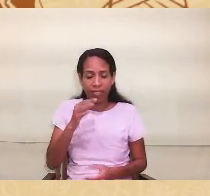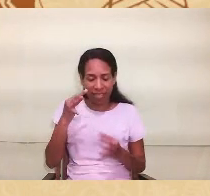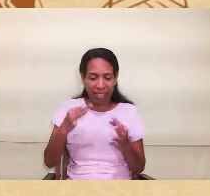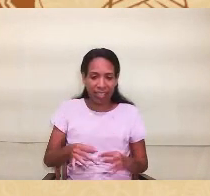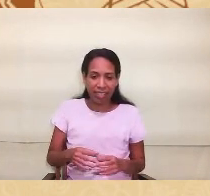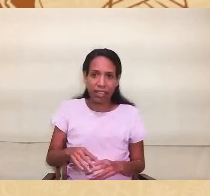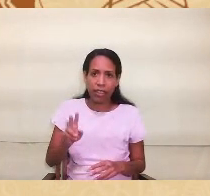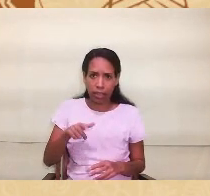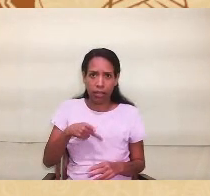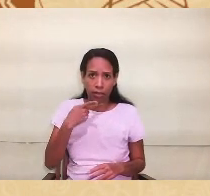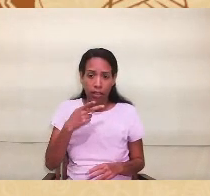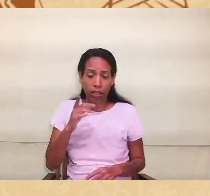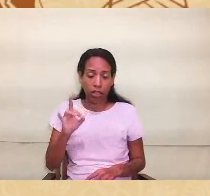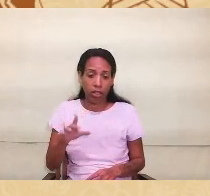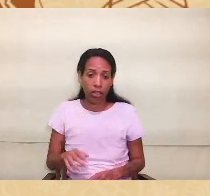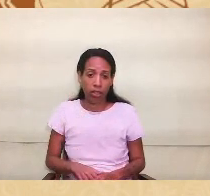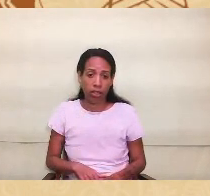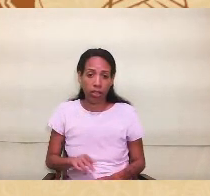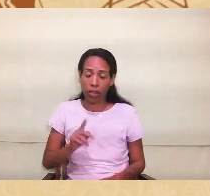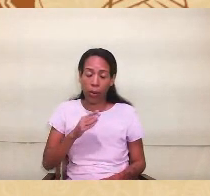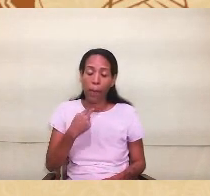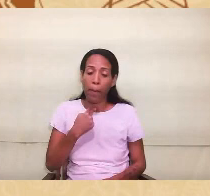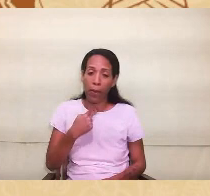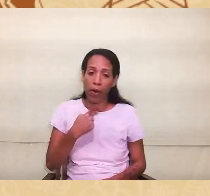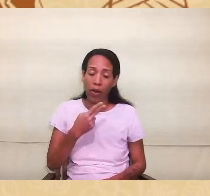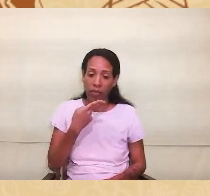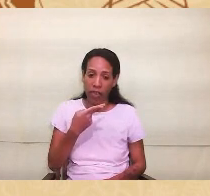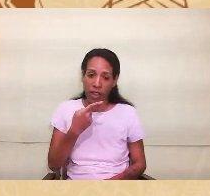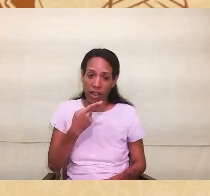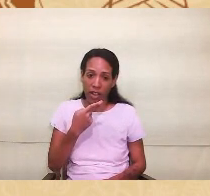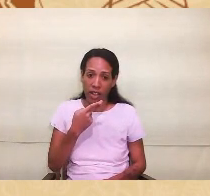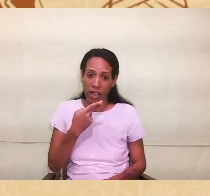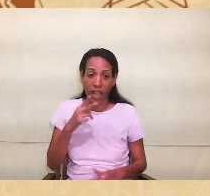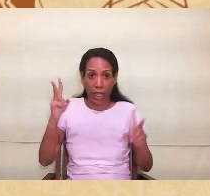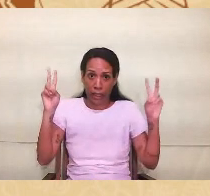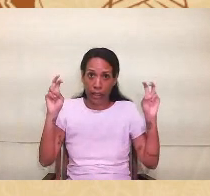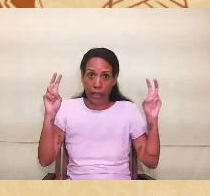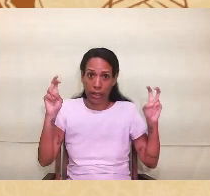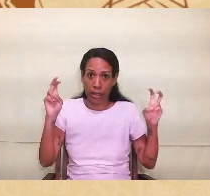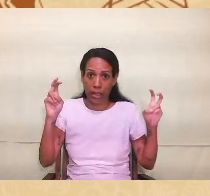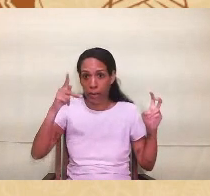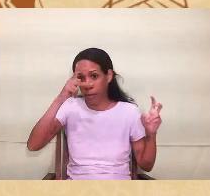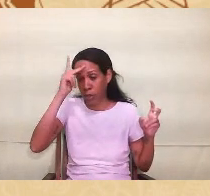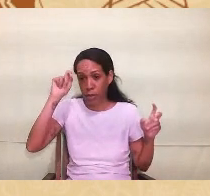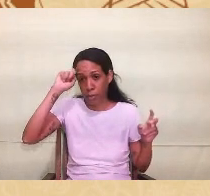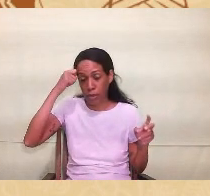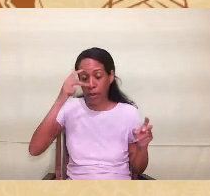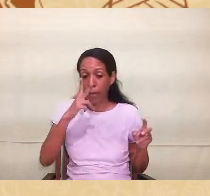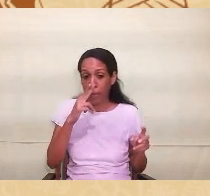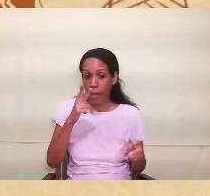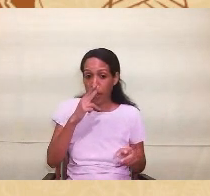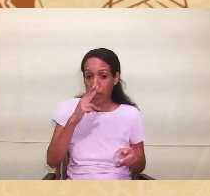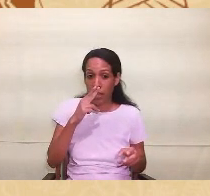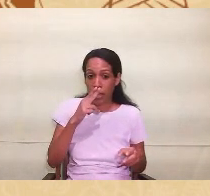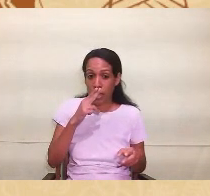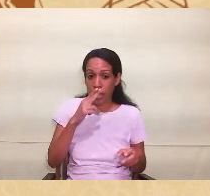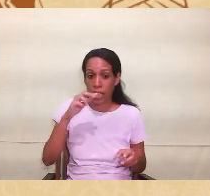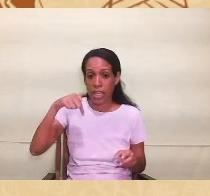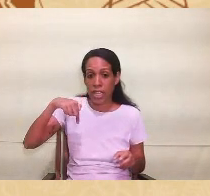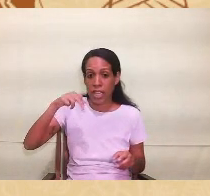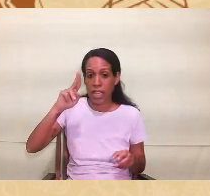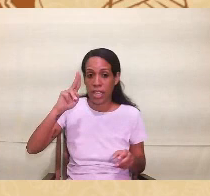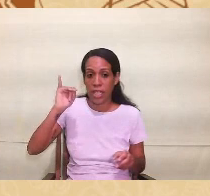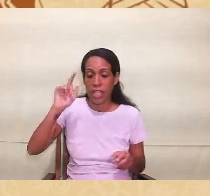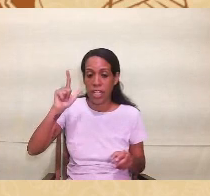só. Por isso que eu não posso falar assim, das questões do povo negro, o que mais parece conosco é o quilombola, né? Por causa da questão